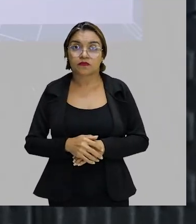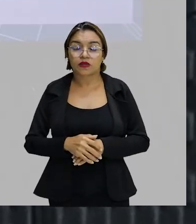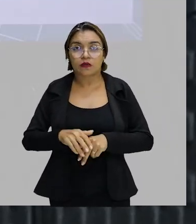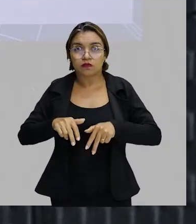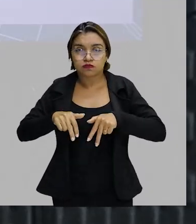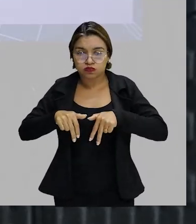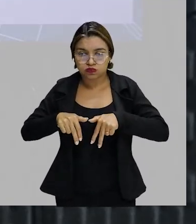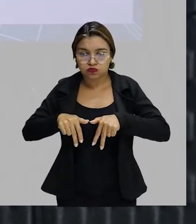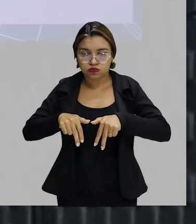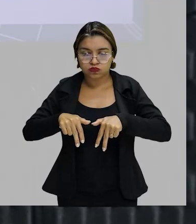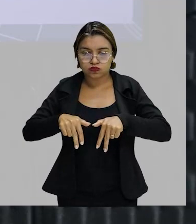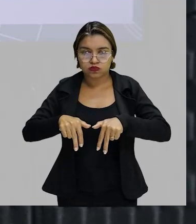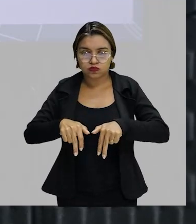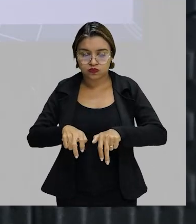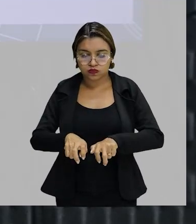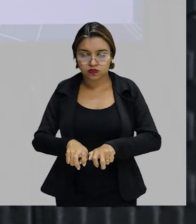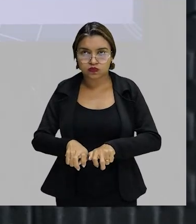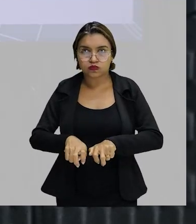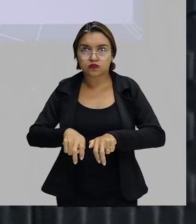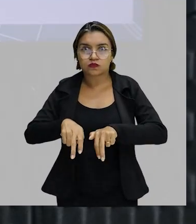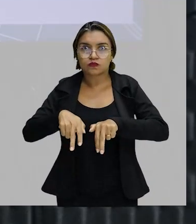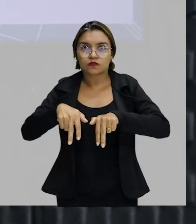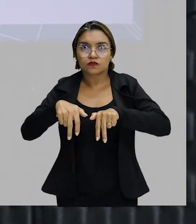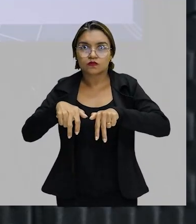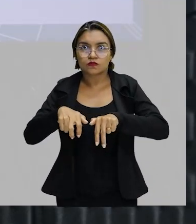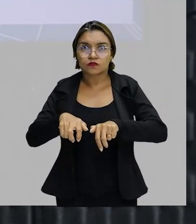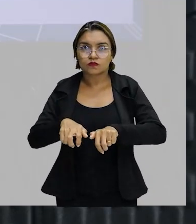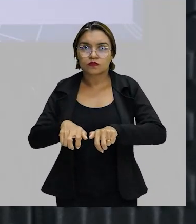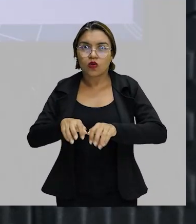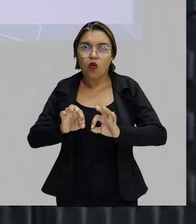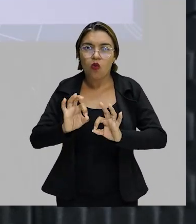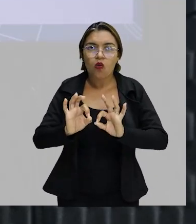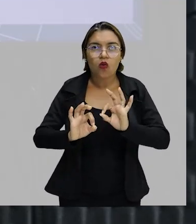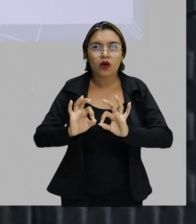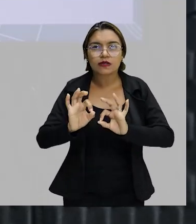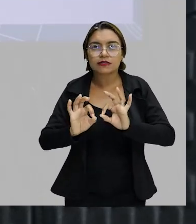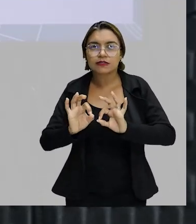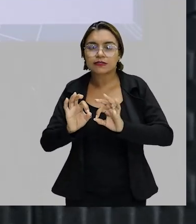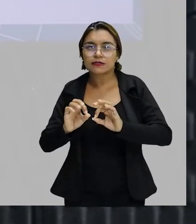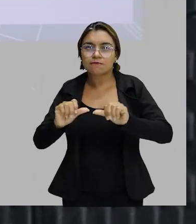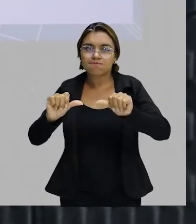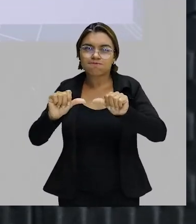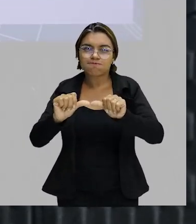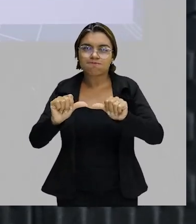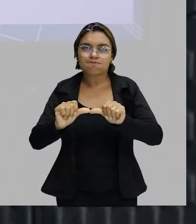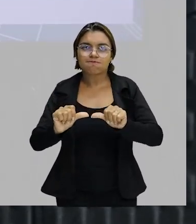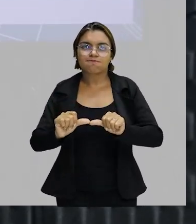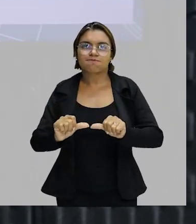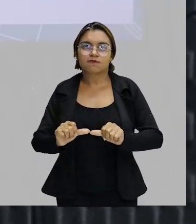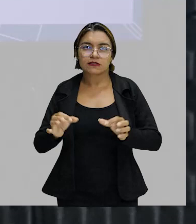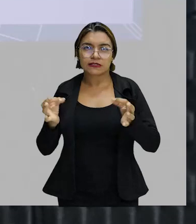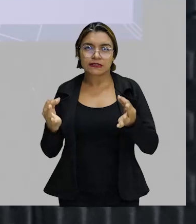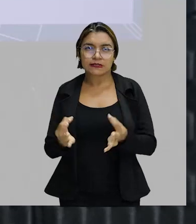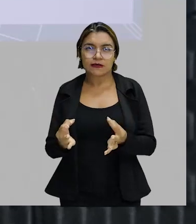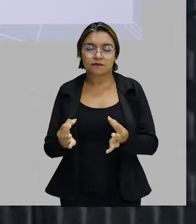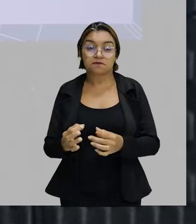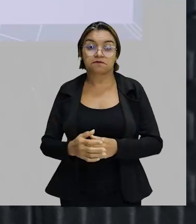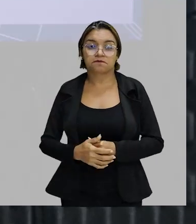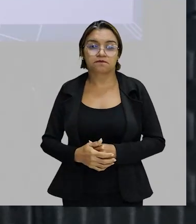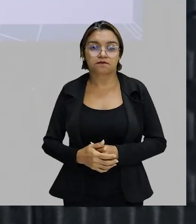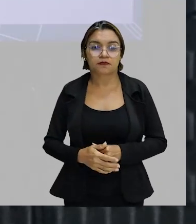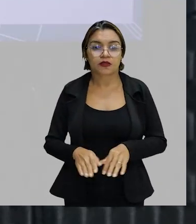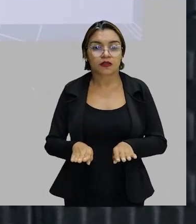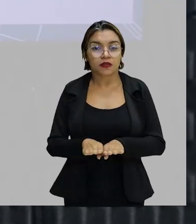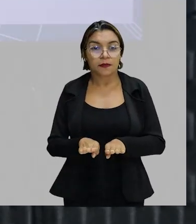propuseram a fazer de forma coordenada organizadinha bem uma sincronia bem fina ali entre eles